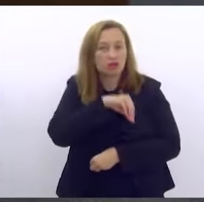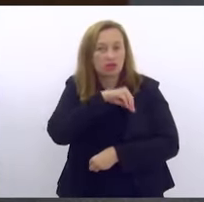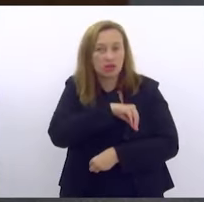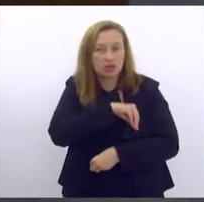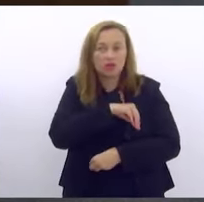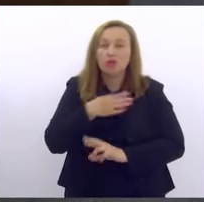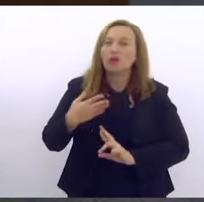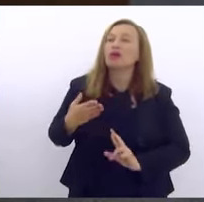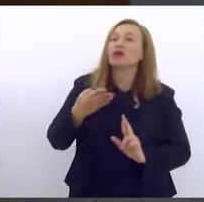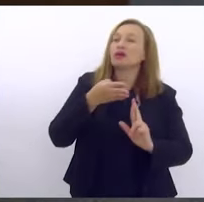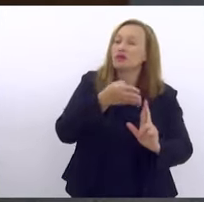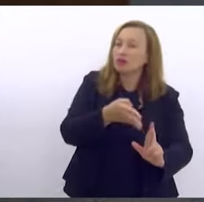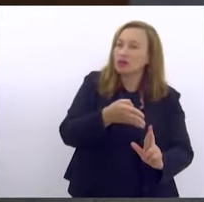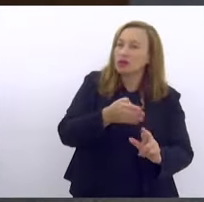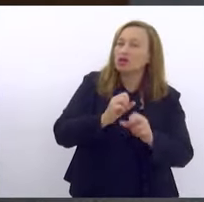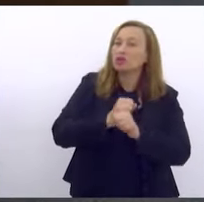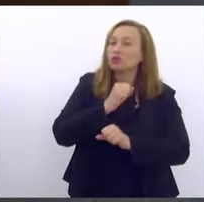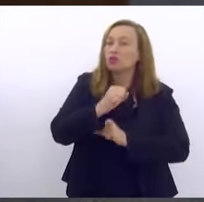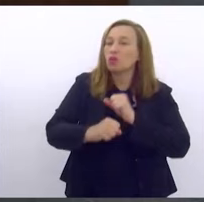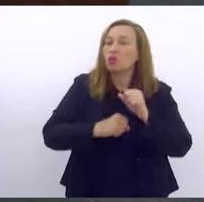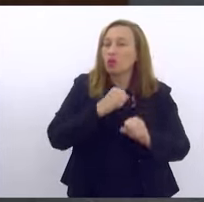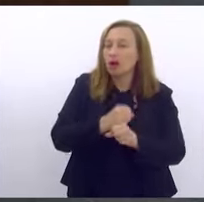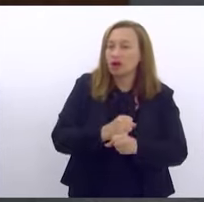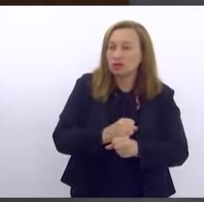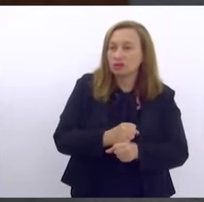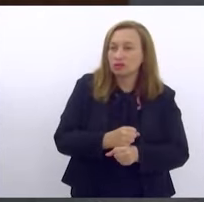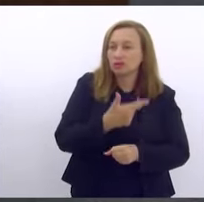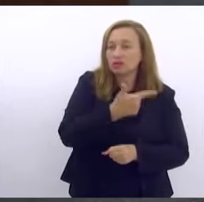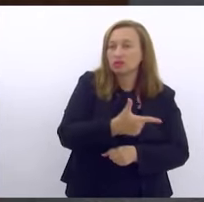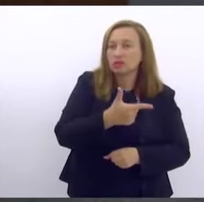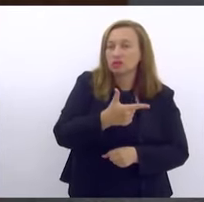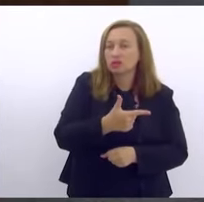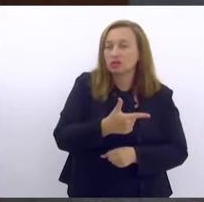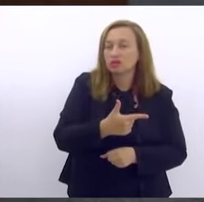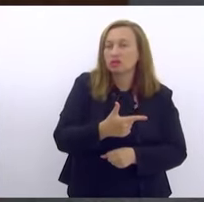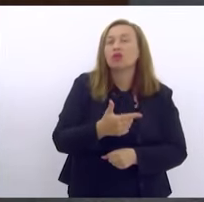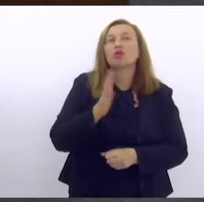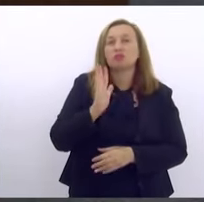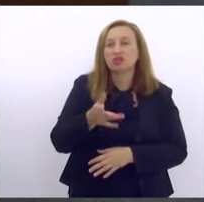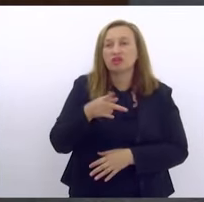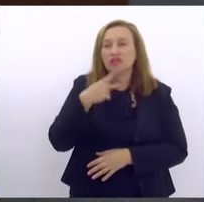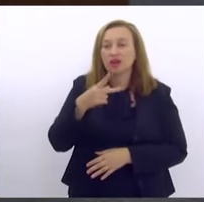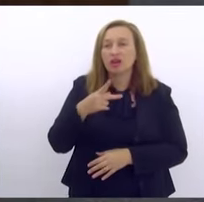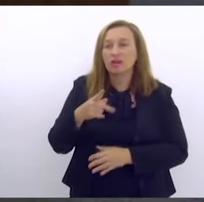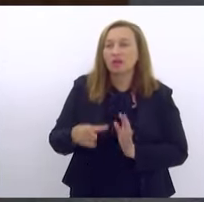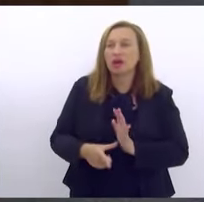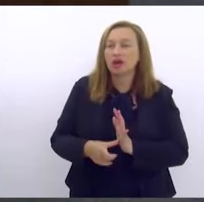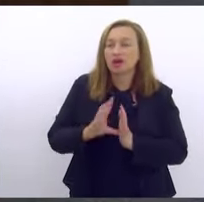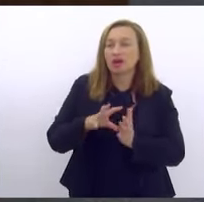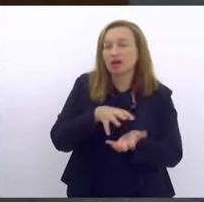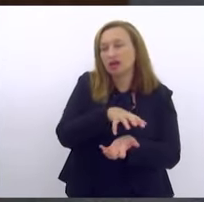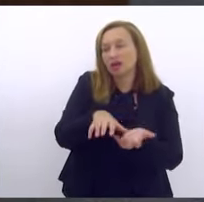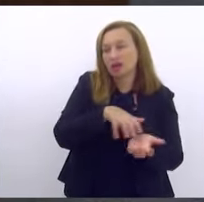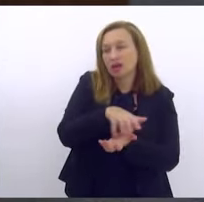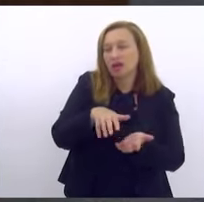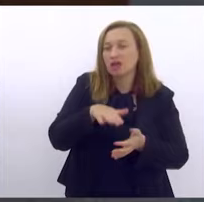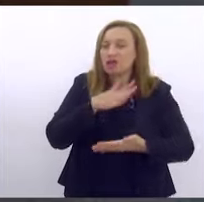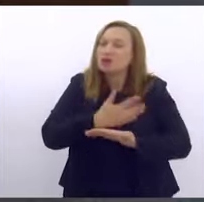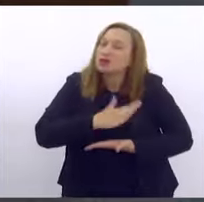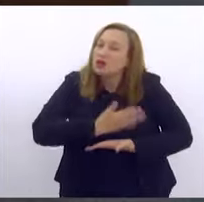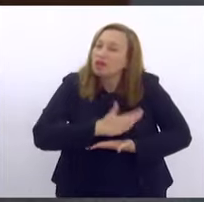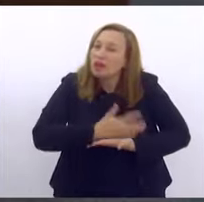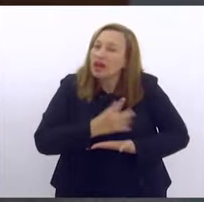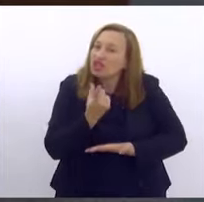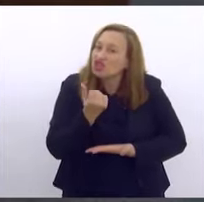como referência que no ano de 2023, como a gente apontou lá no início do ano, durante a greve, que ia sobrar dinheiro esse ano,